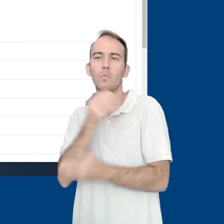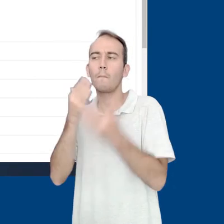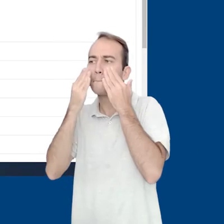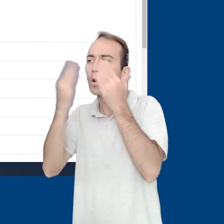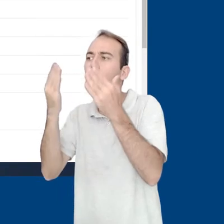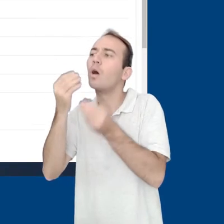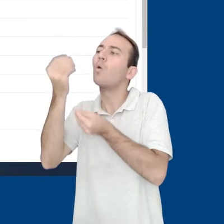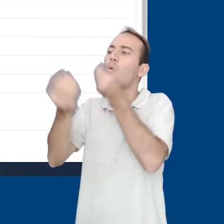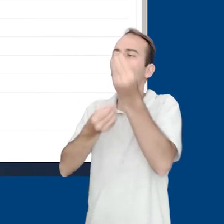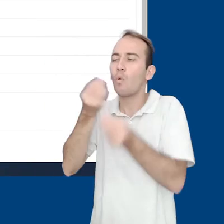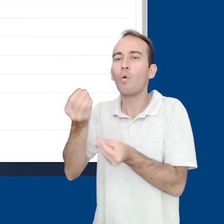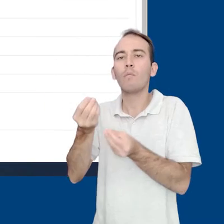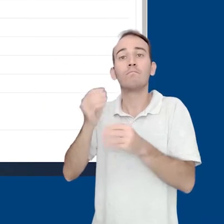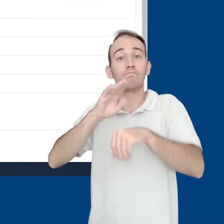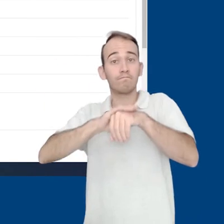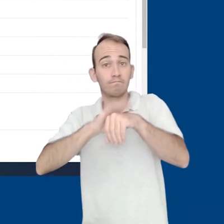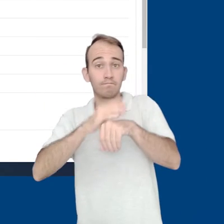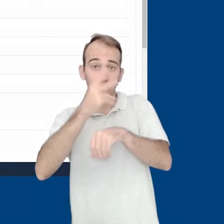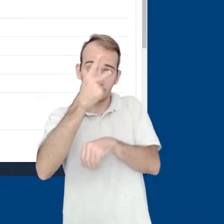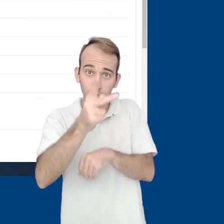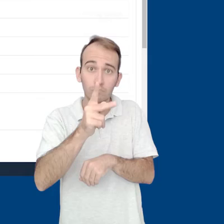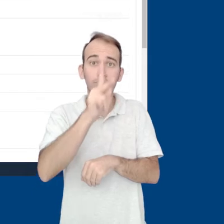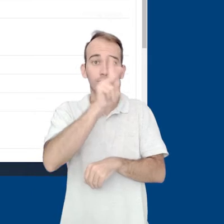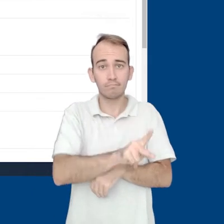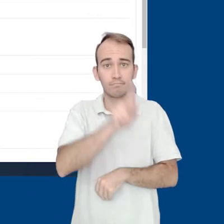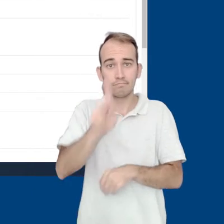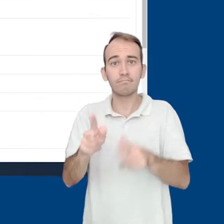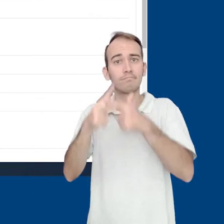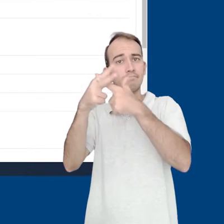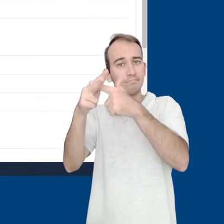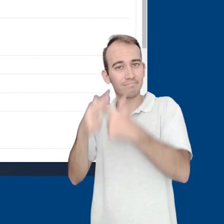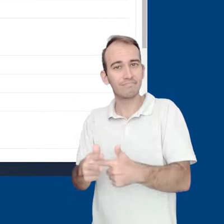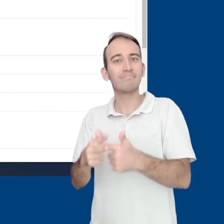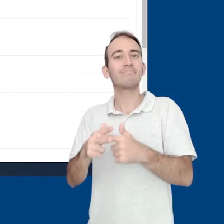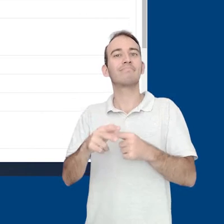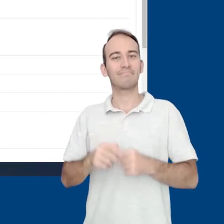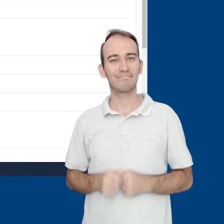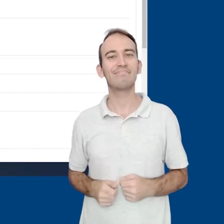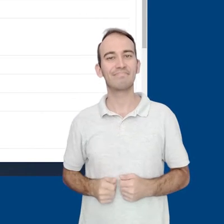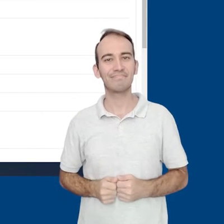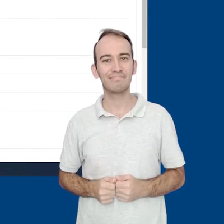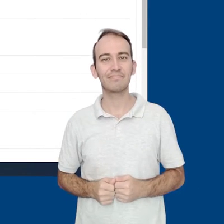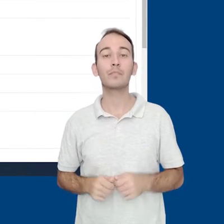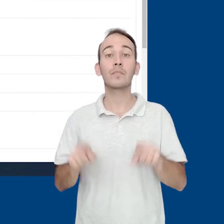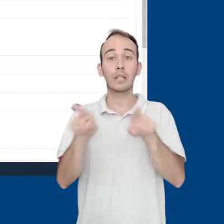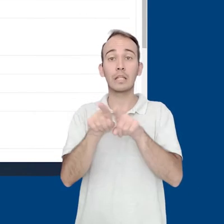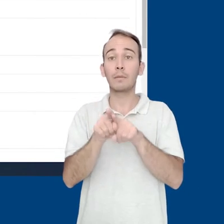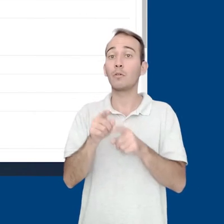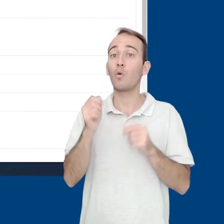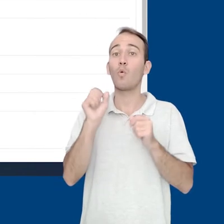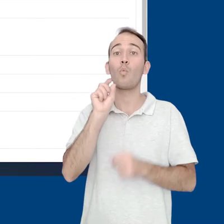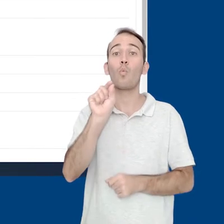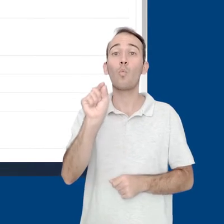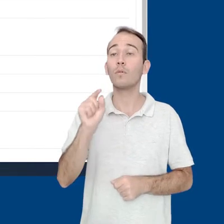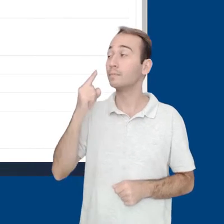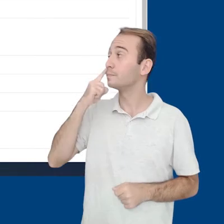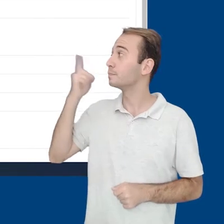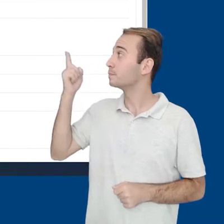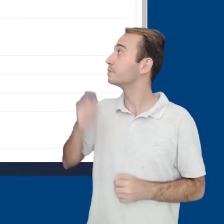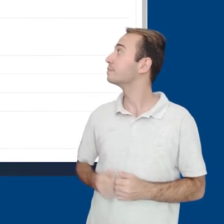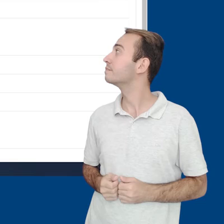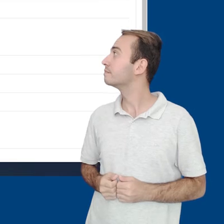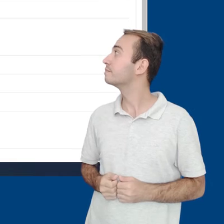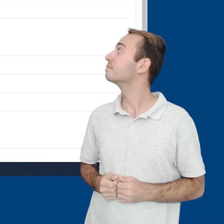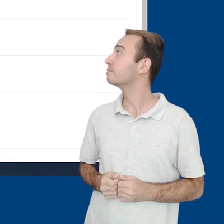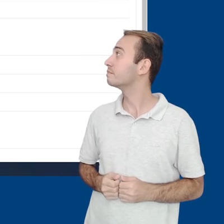opções de layout. É importante essa sessão de acompanhamento e conclusão aqui também. Vou citar ela por causa de um